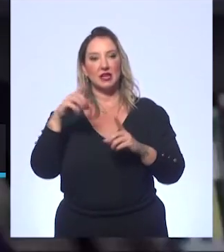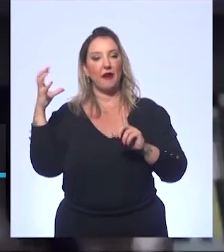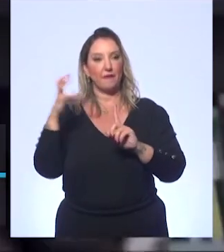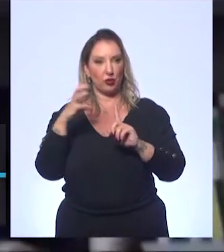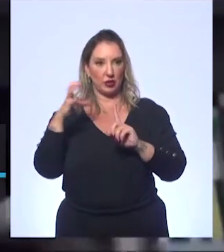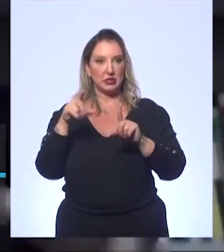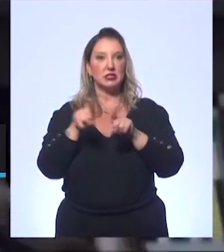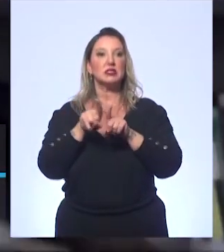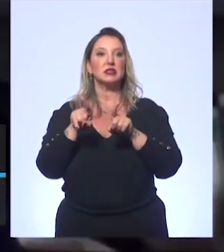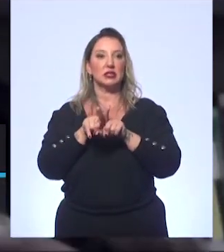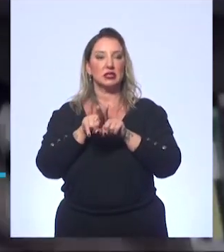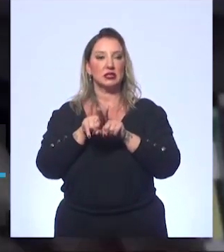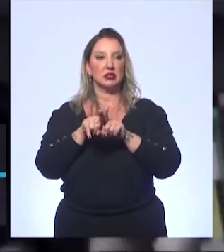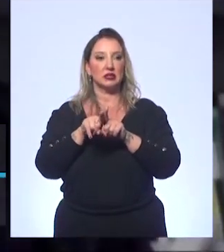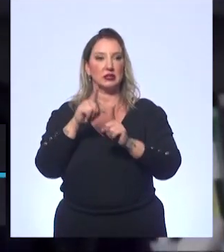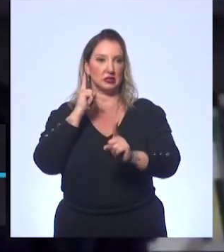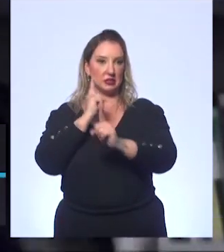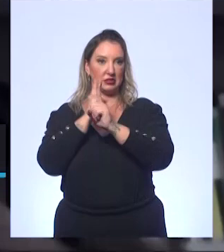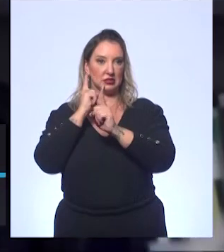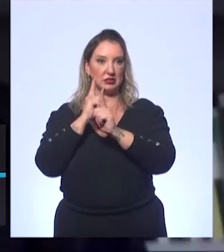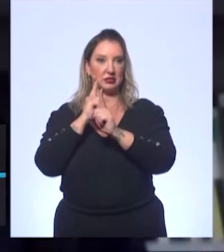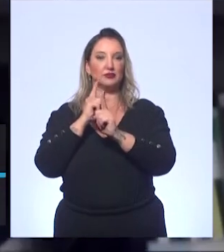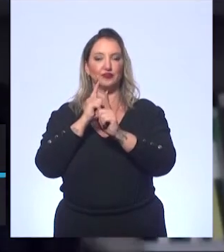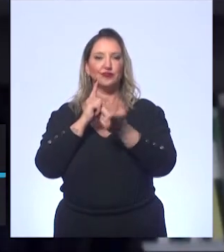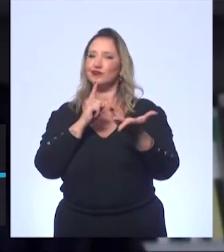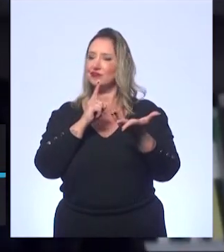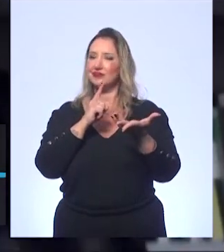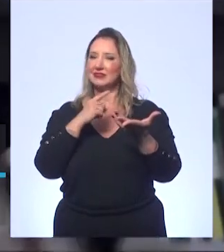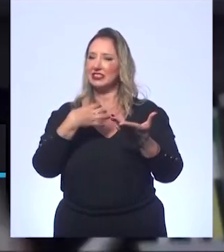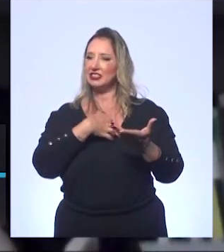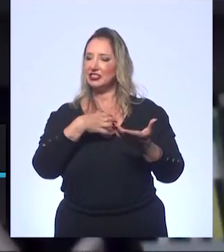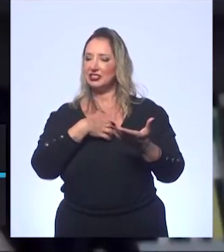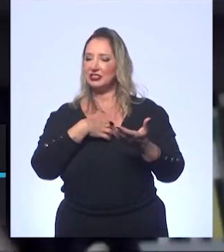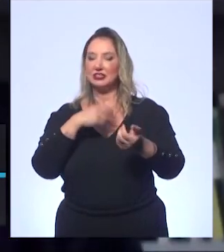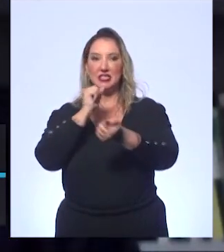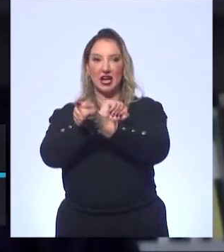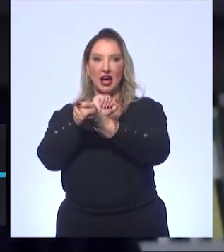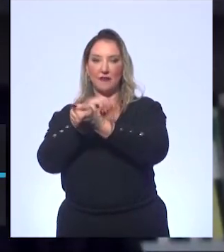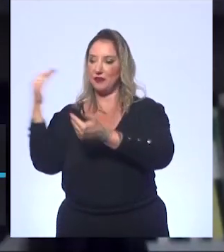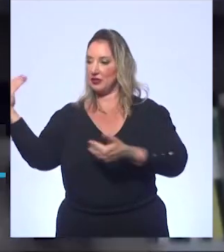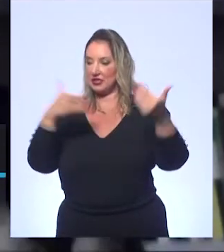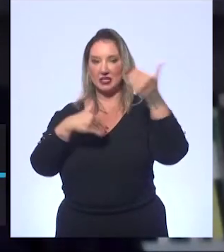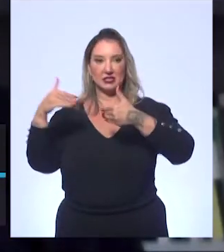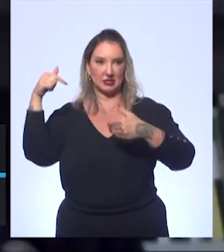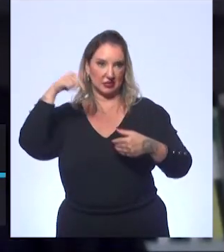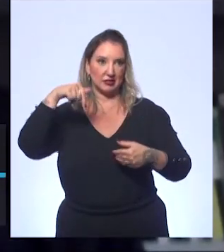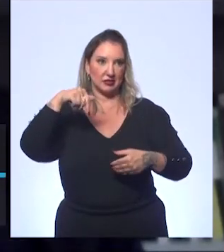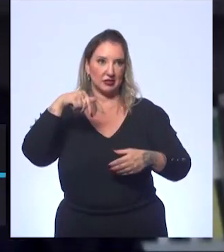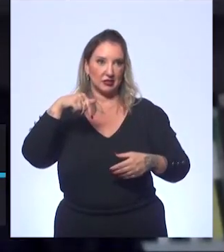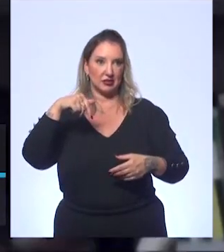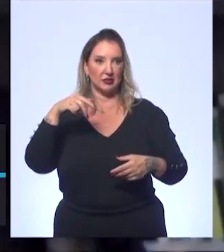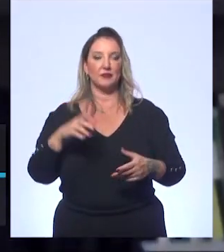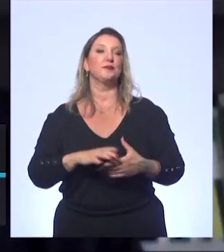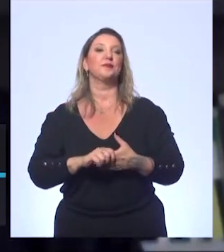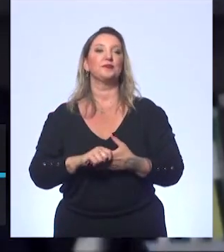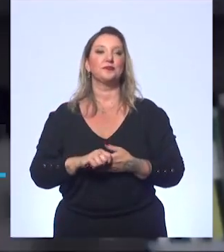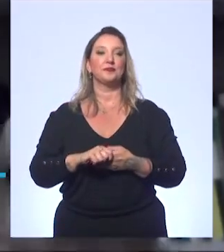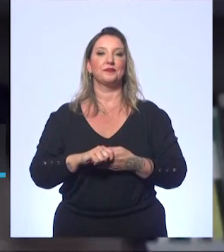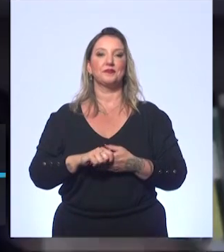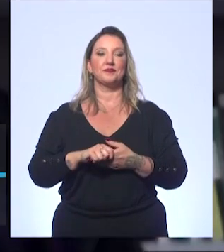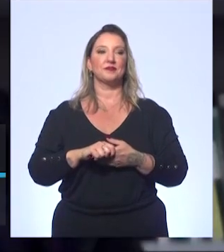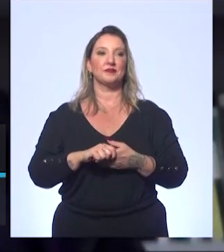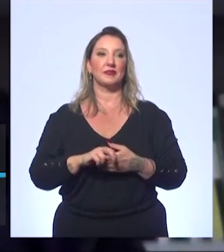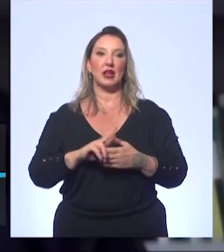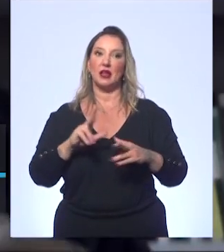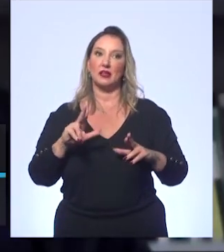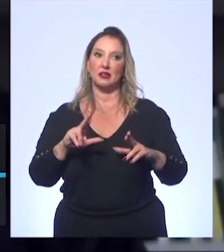influência também, dessa identidade, desses traços que os escravos trouxeram, talvez nesse sentido. Claro que não é talvez, não é